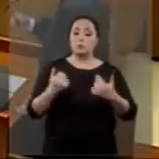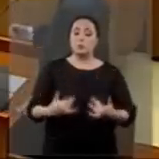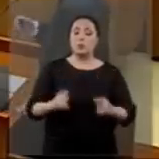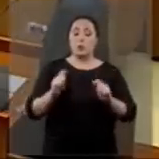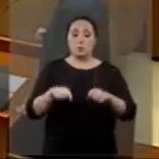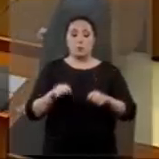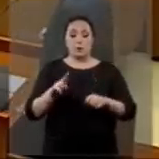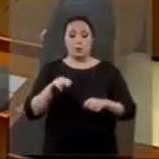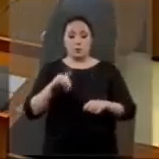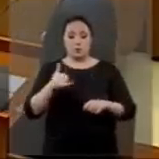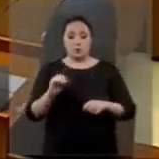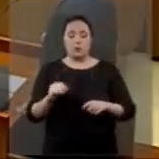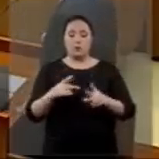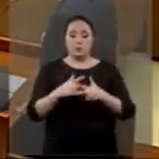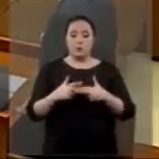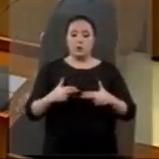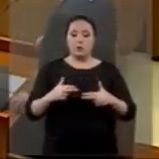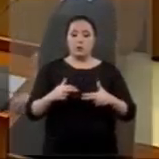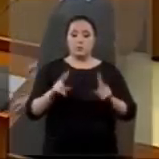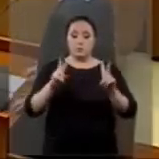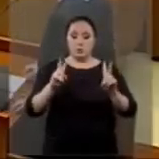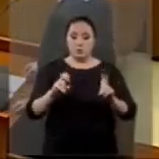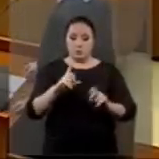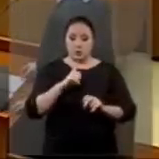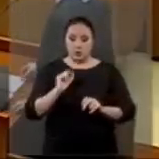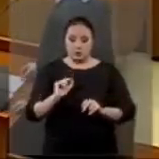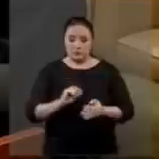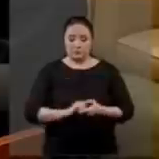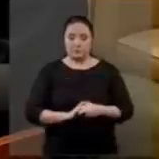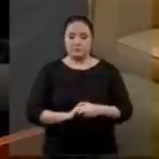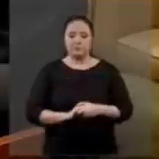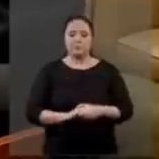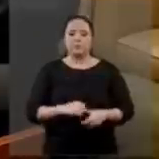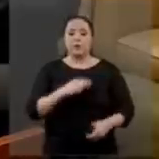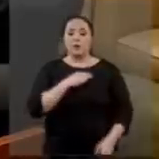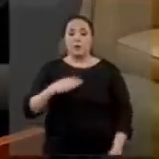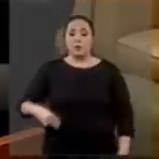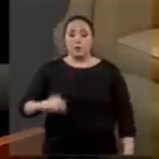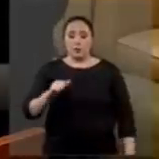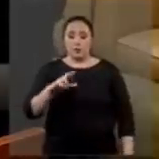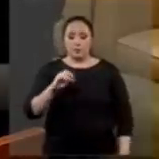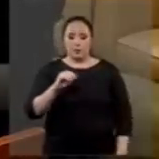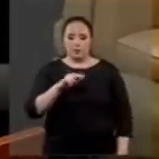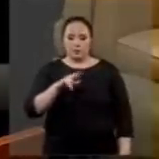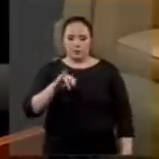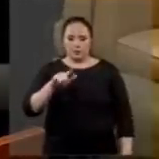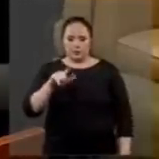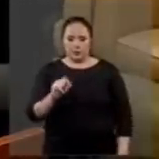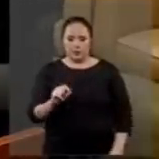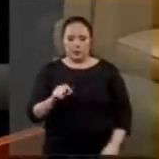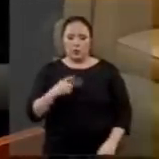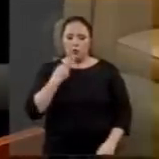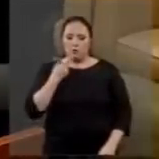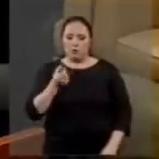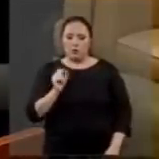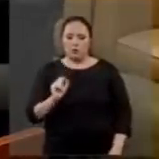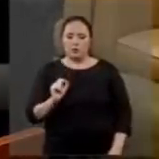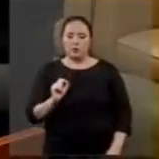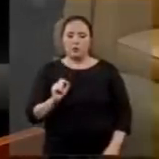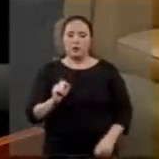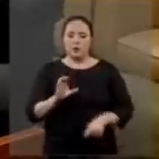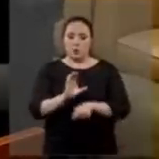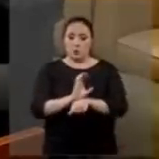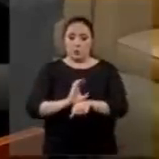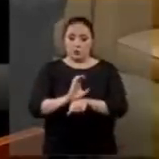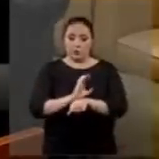União matéria de que poderia dispor. Naquela ocasião, o eminente ministro Marco Aurélio foi preciso quando destacou que a Carta da